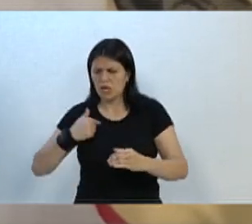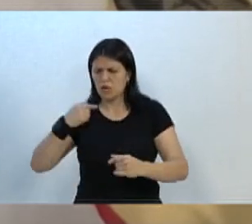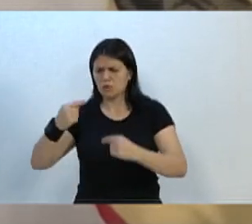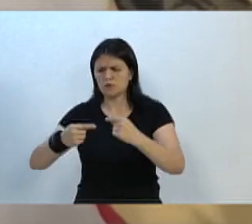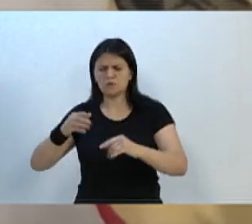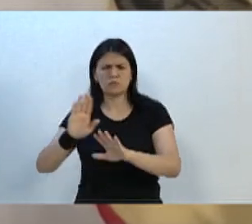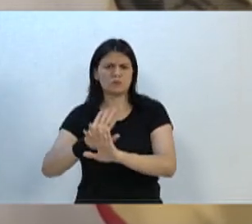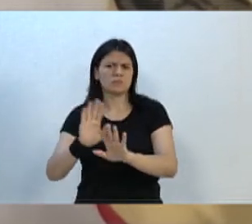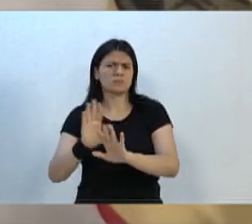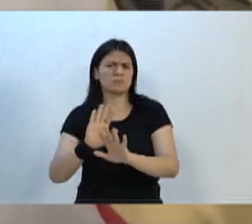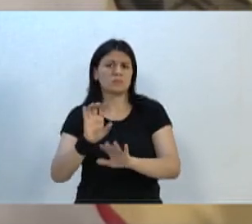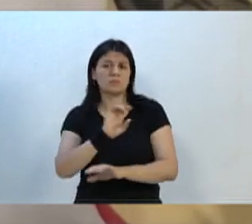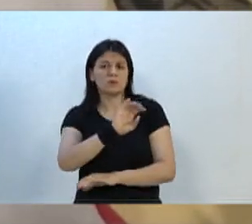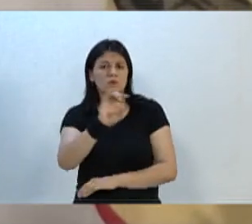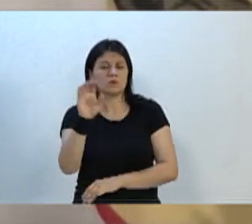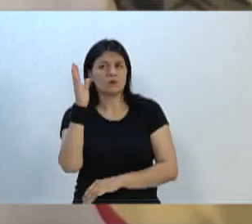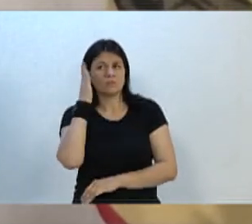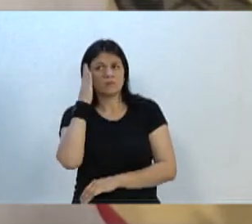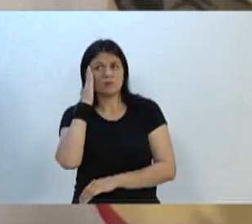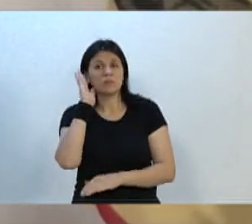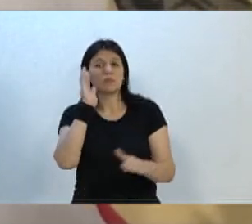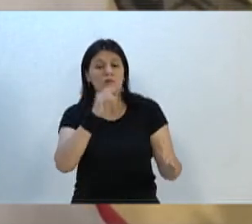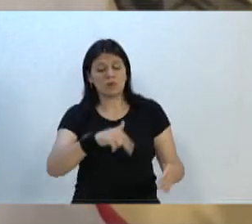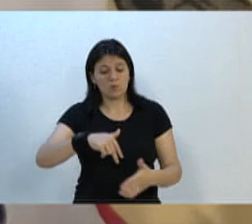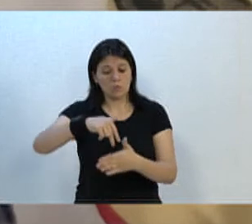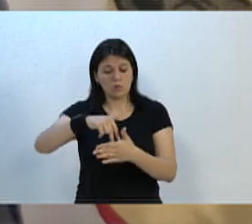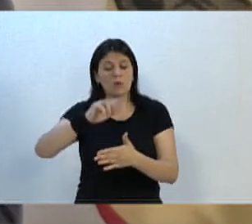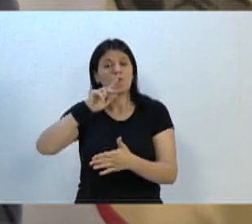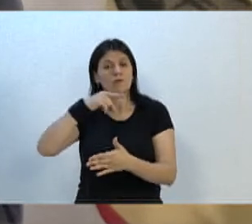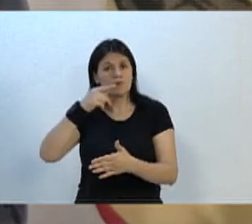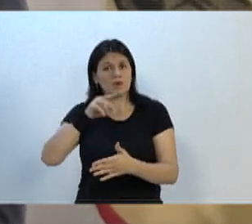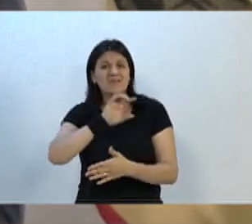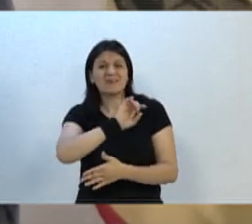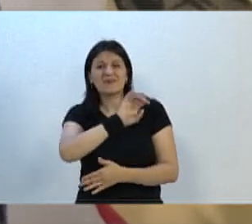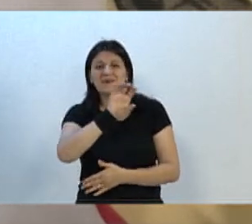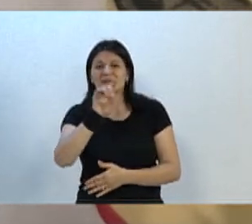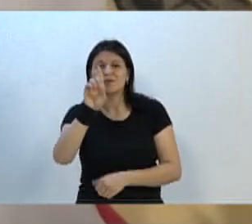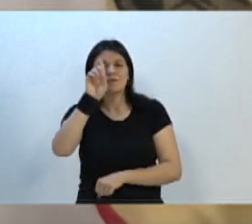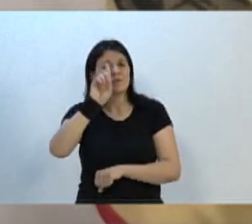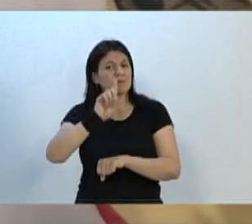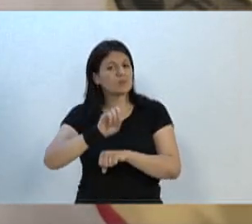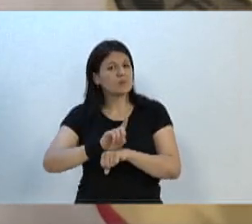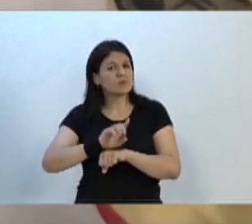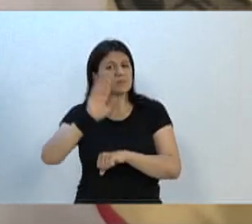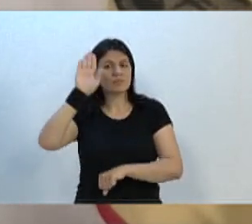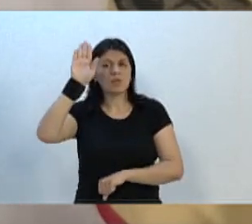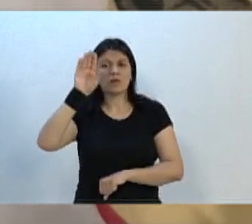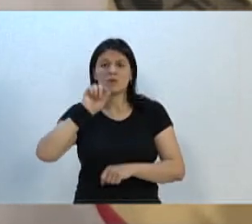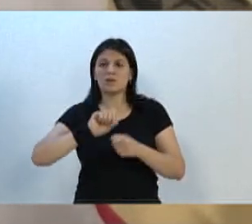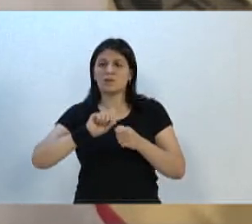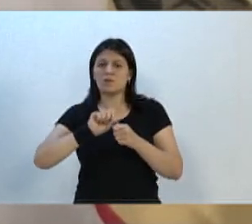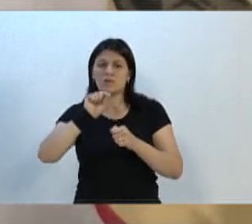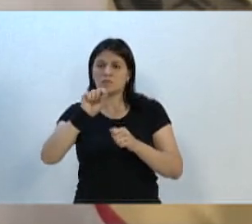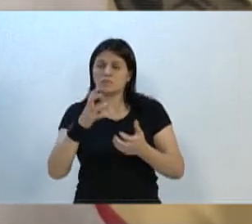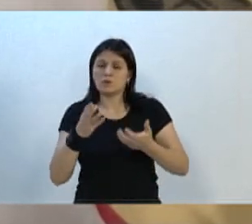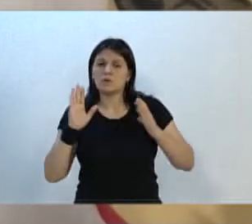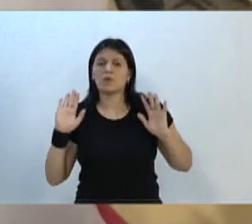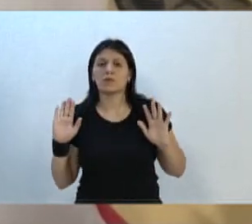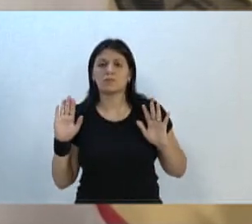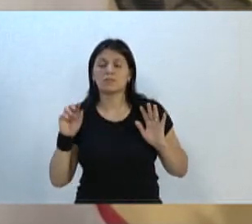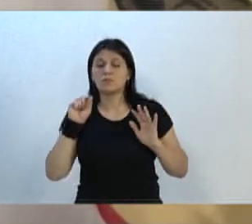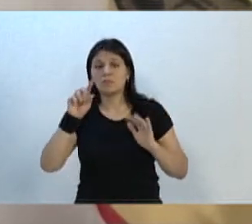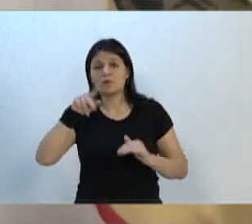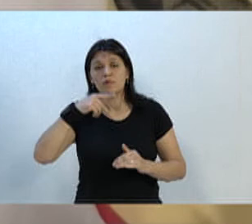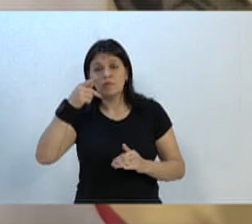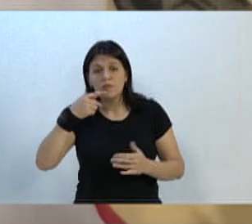cada um sabe e eu ainda falei hoje na Tribuna cada um aqui é dono do seu mandato e faz aquilo que tem que ser feito e quem vai dizer